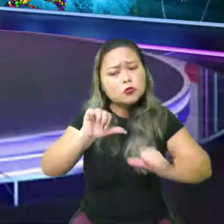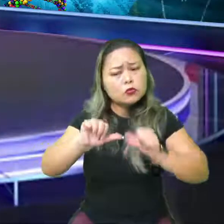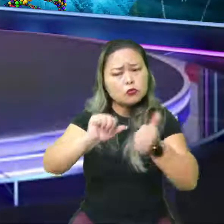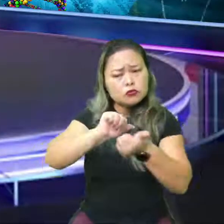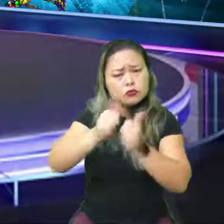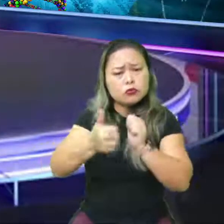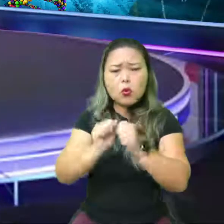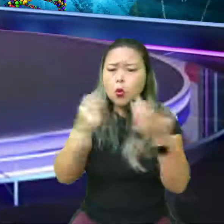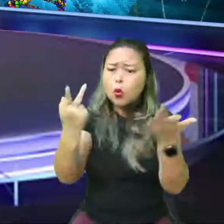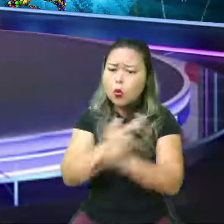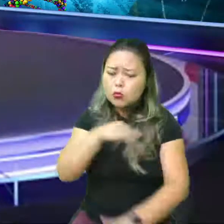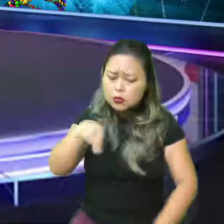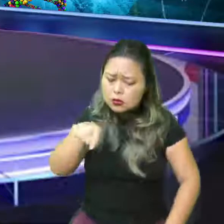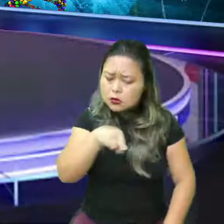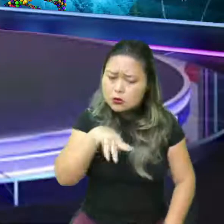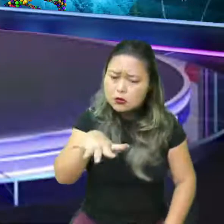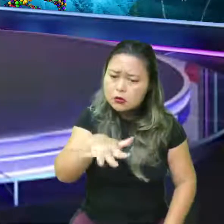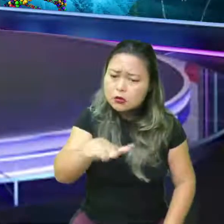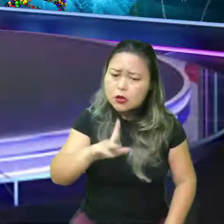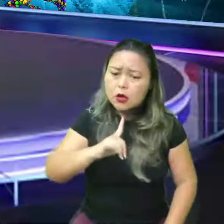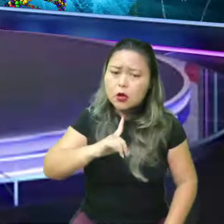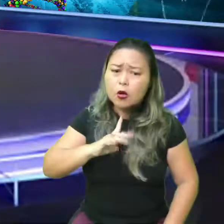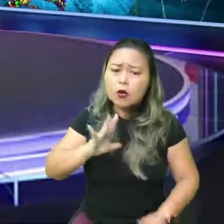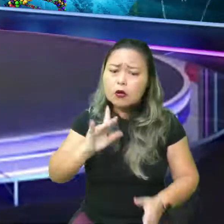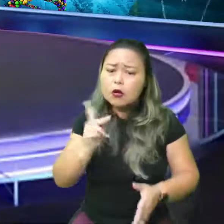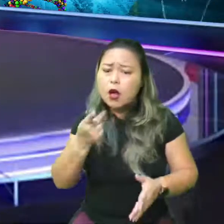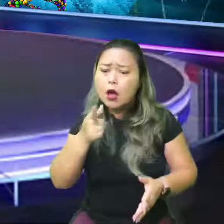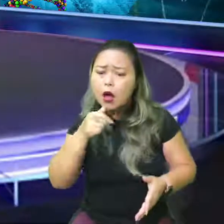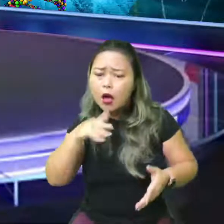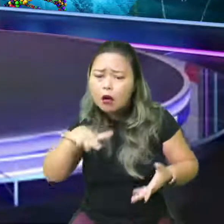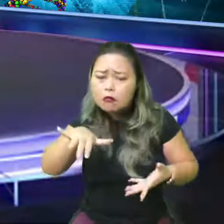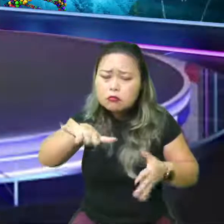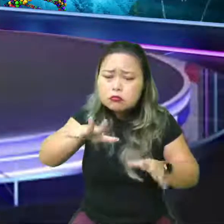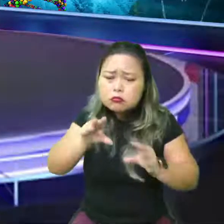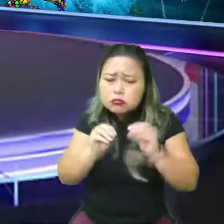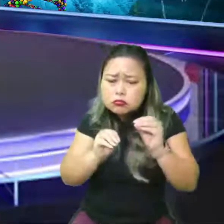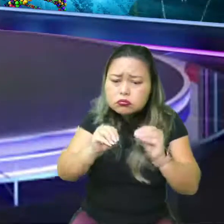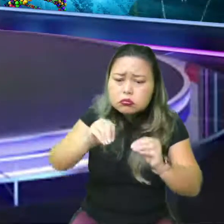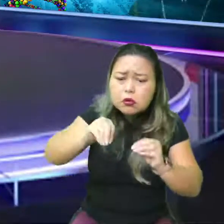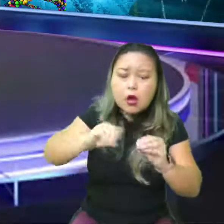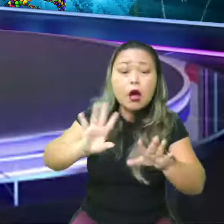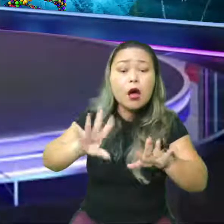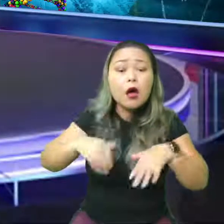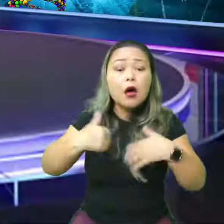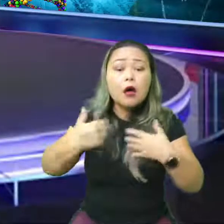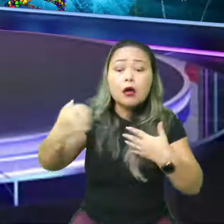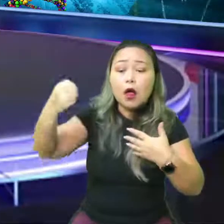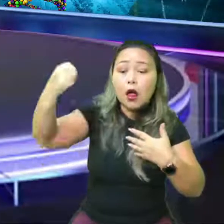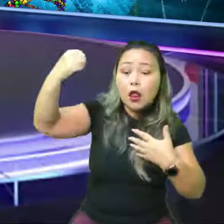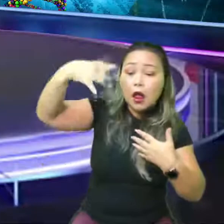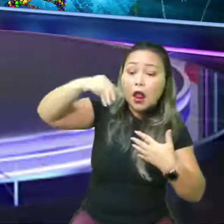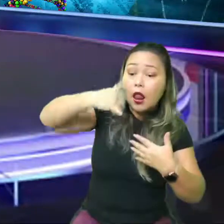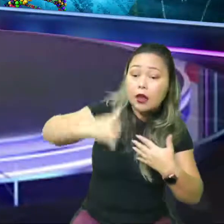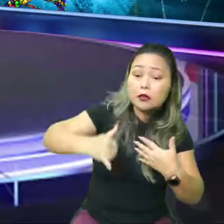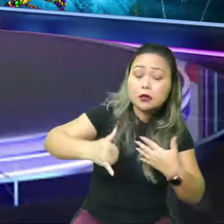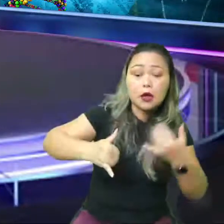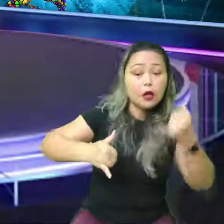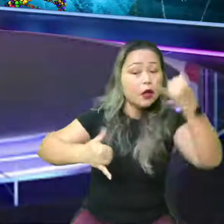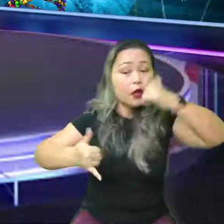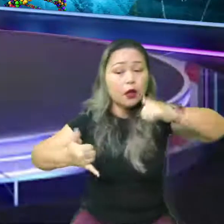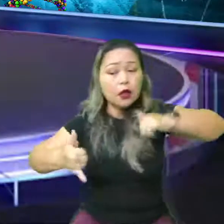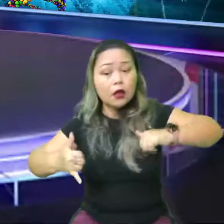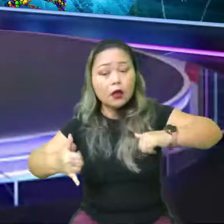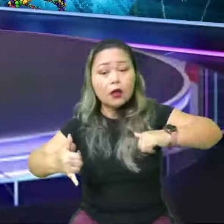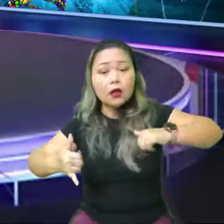alterado. O que acontecia ali, gente? Os corpos hídricos começaram a se formar, só que você tinha descargas elétricas,